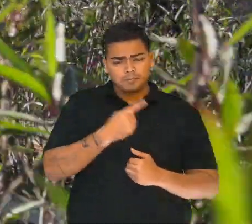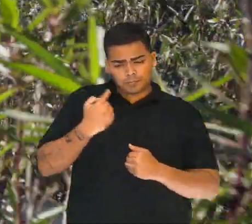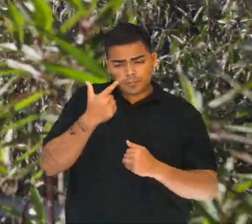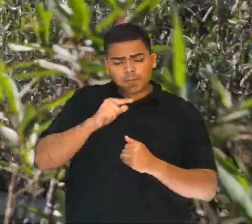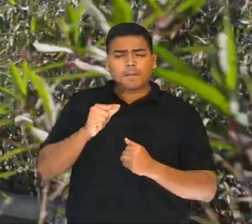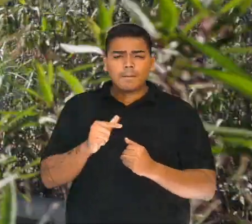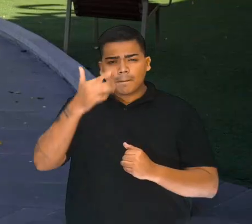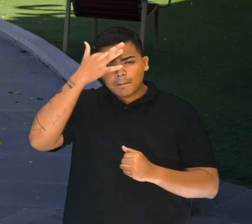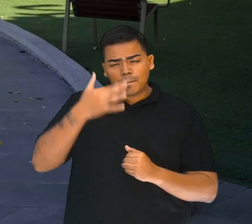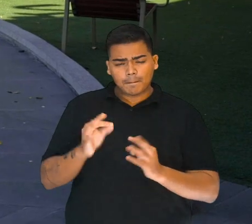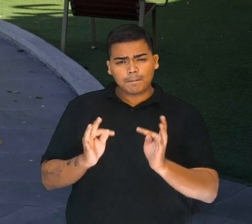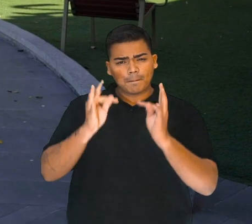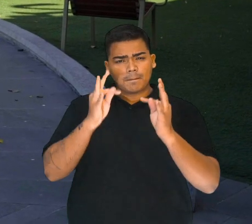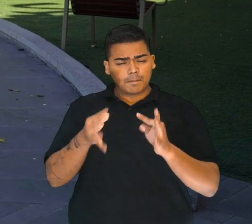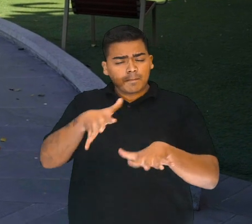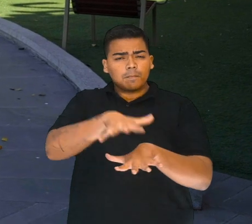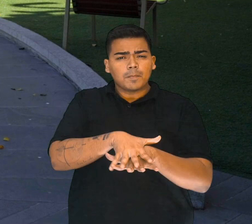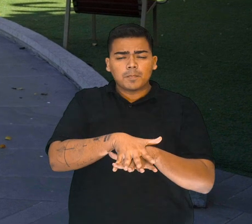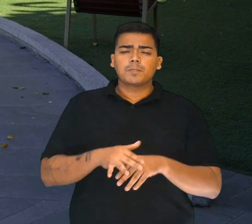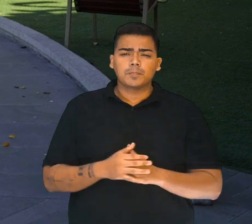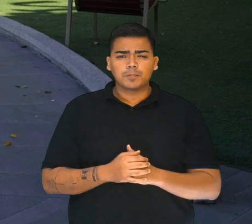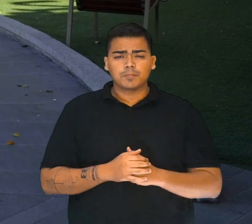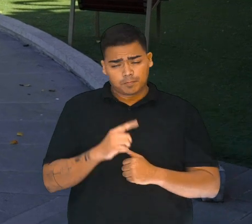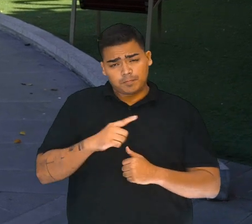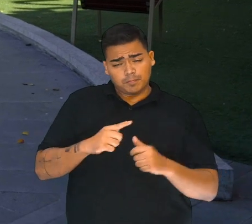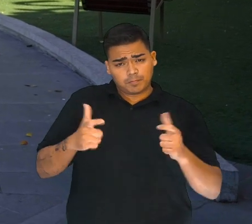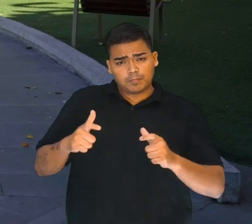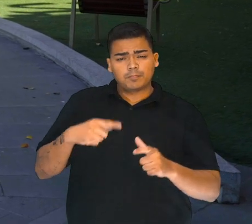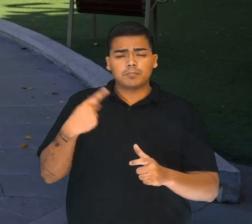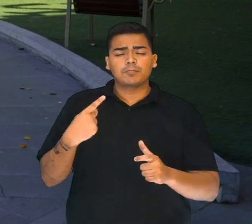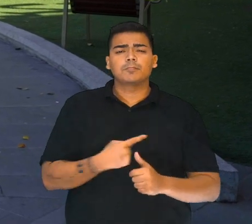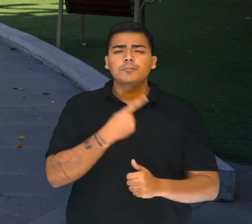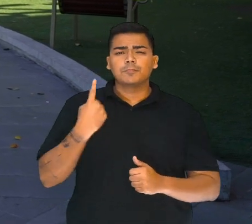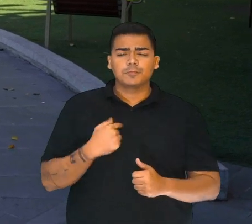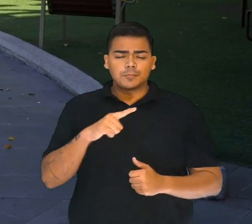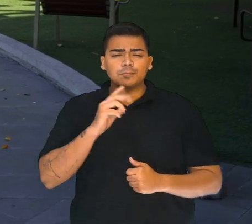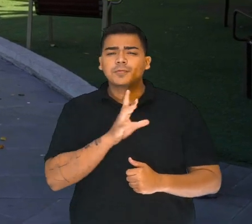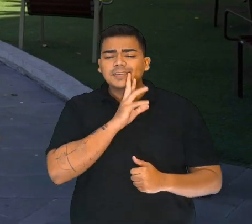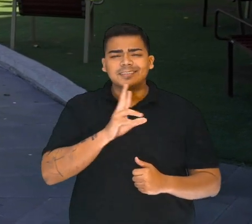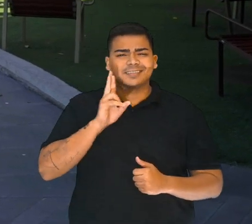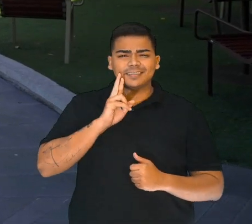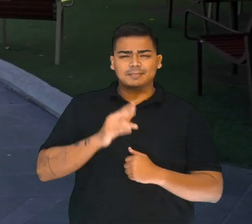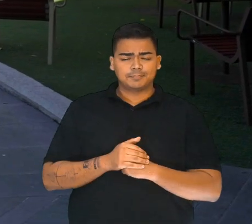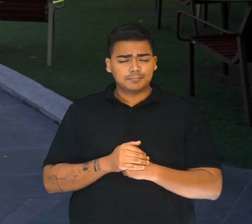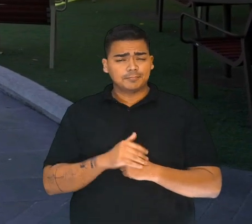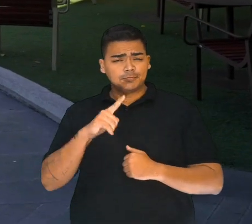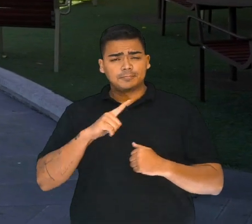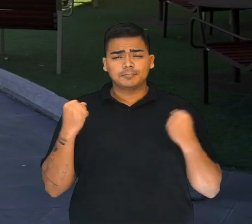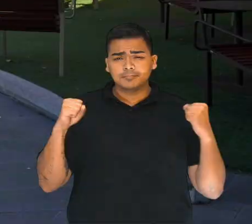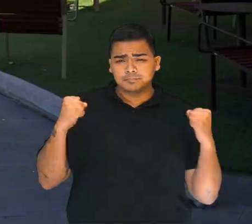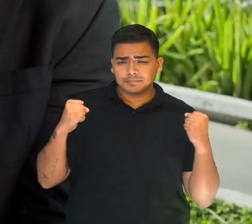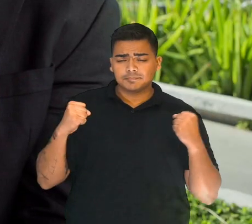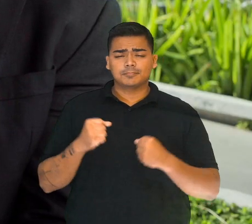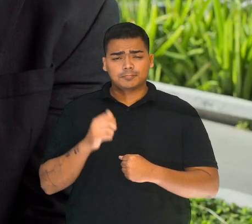com as empresas de tecnologia, as pessoas entenderem que é um ambiente inclusivo. Inclusive o ambiente aqui, né, que a gente tem, né, de restaurante, academia